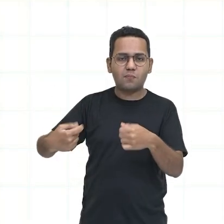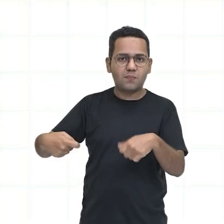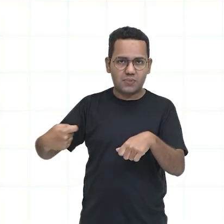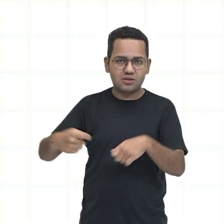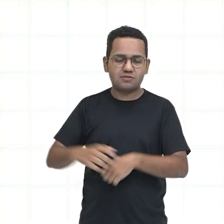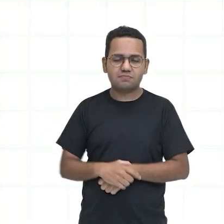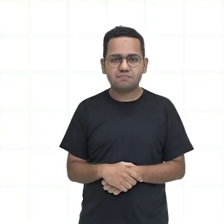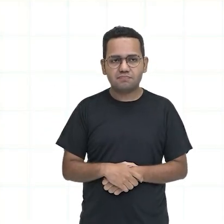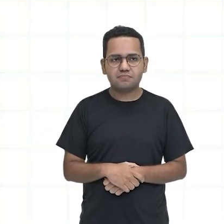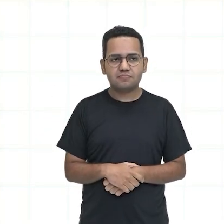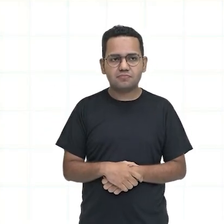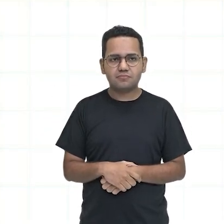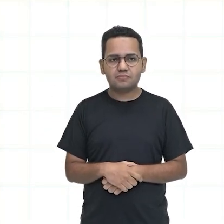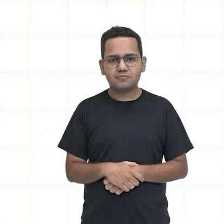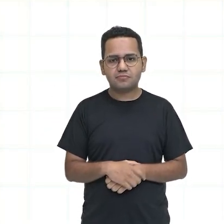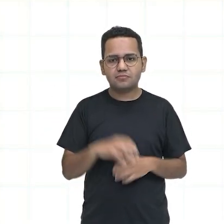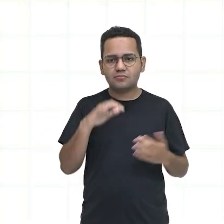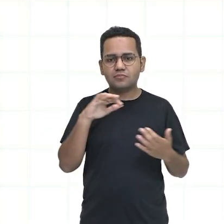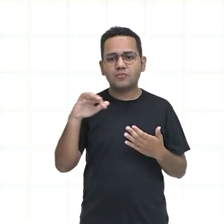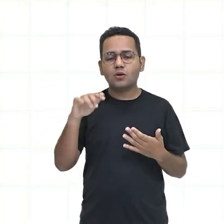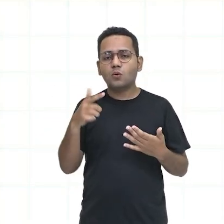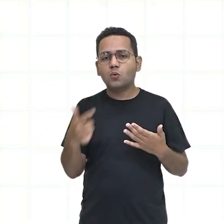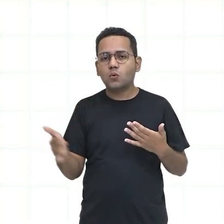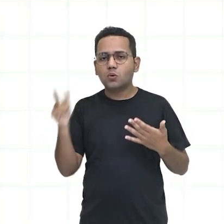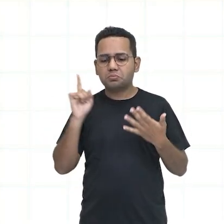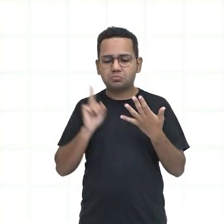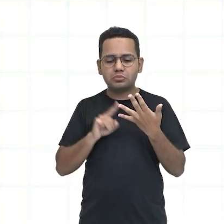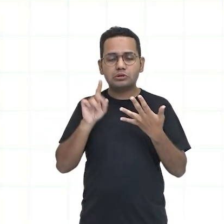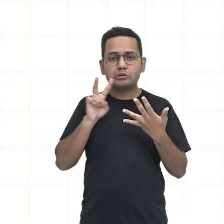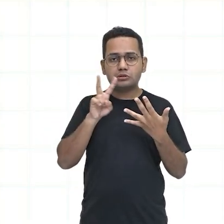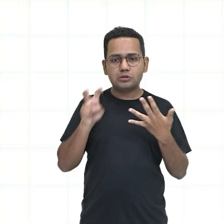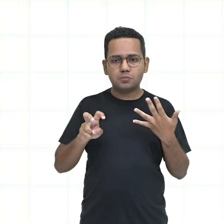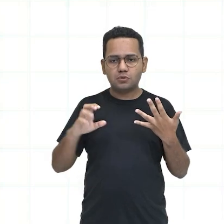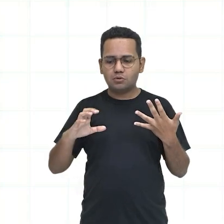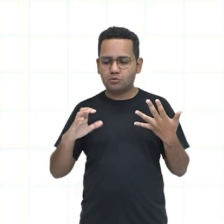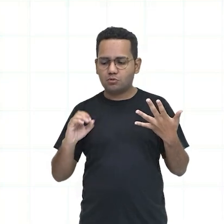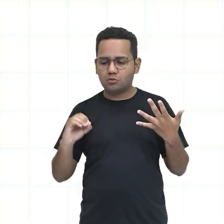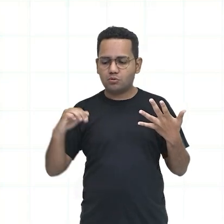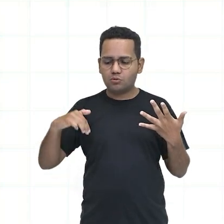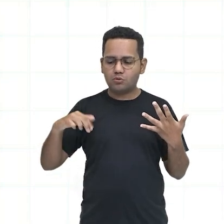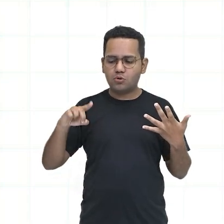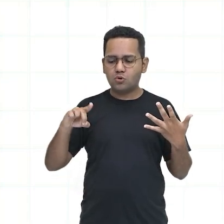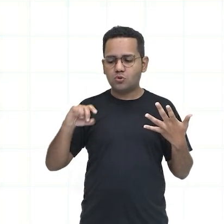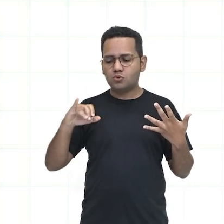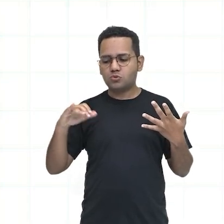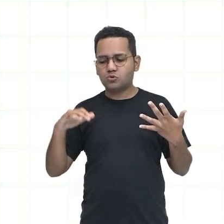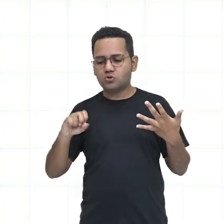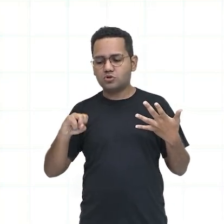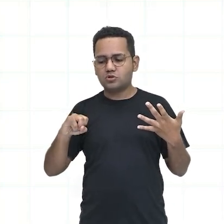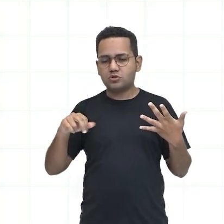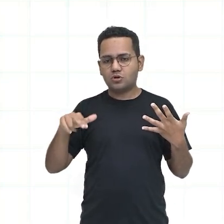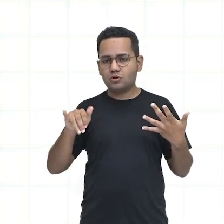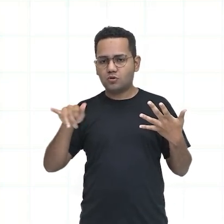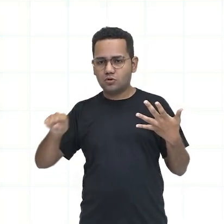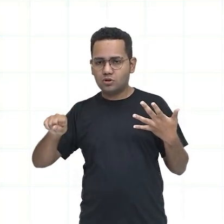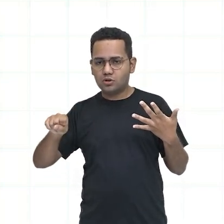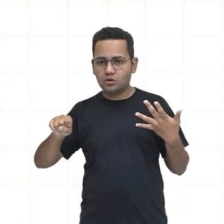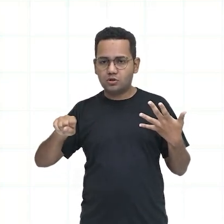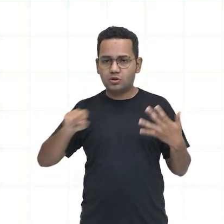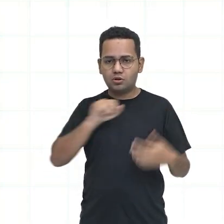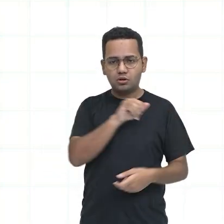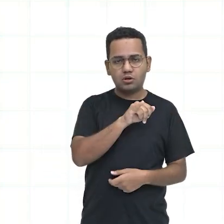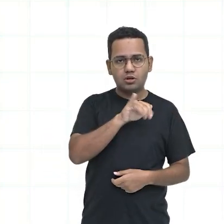subordinadas condicionais. Orações subordinadas condicionais introduzidas por if